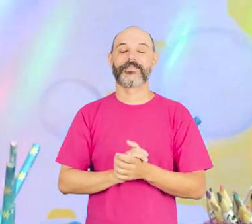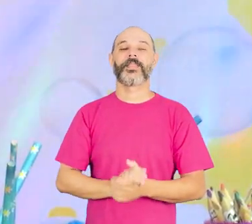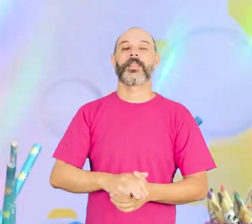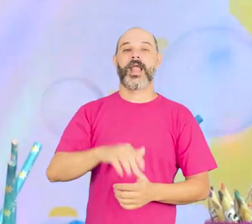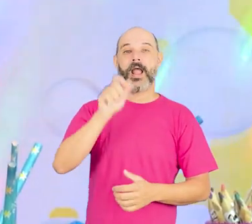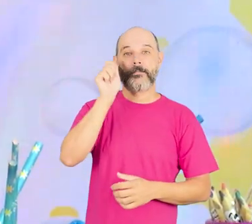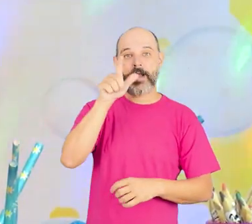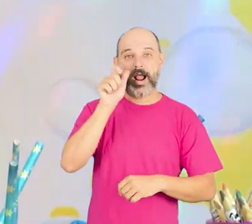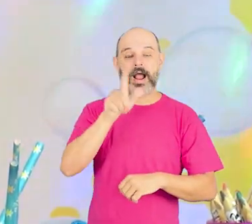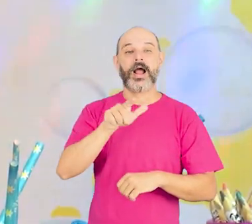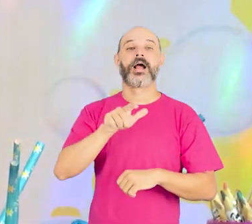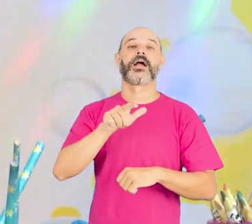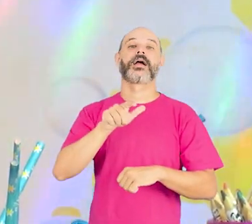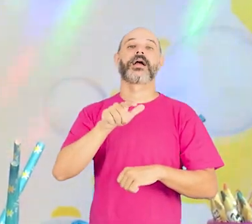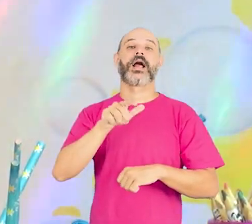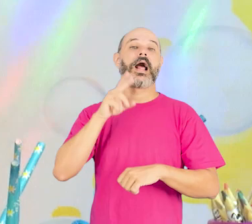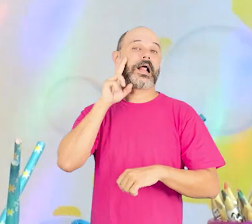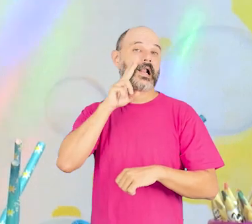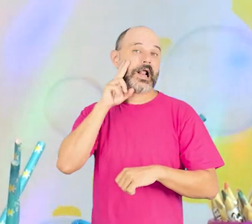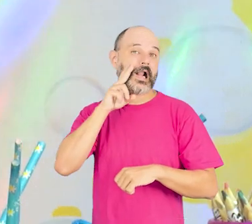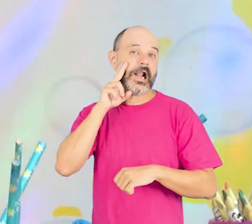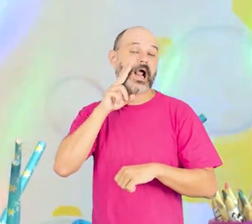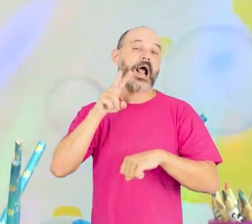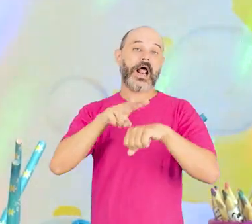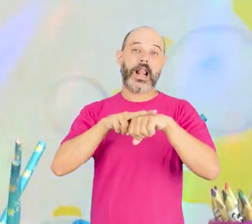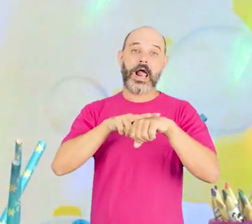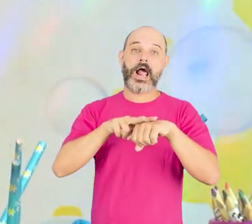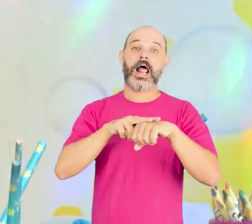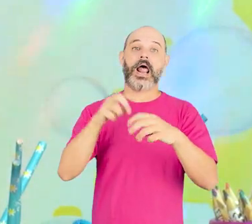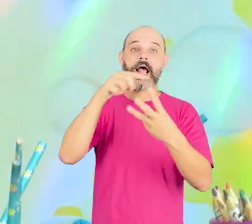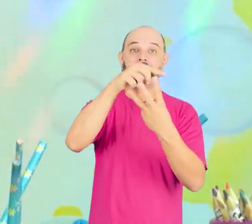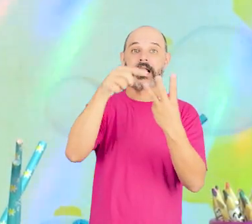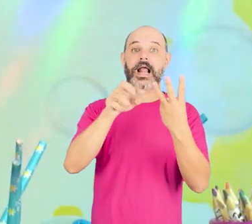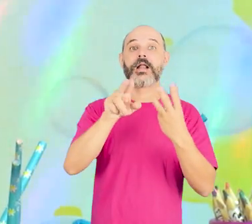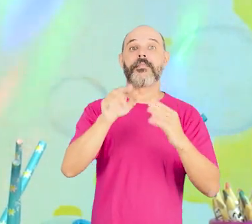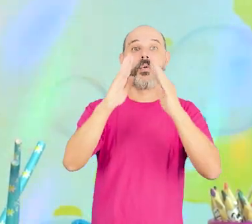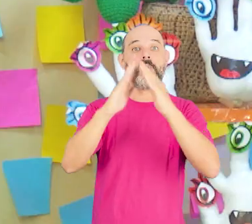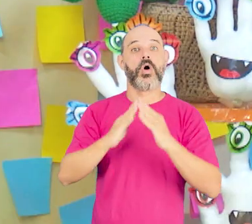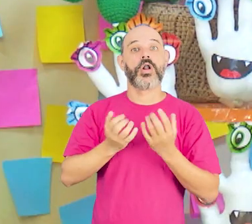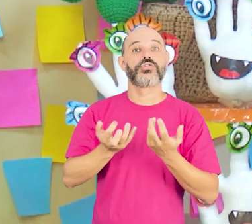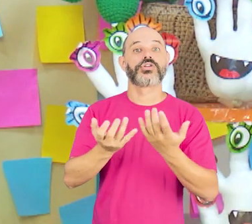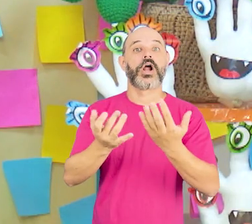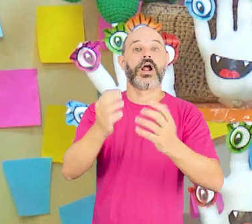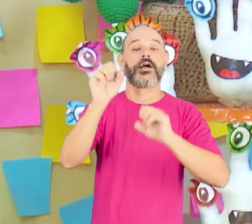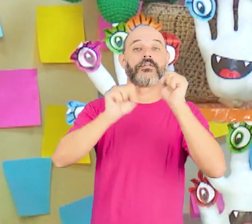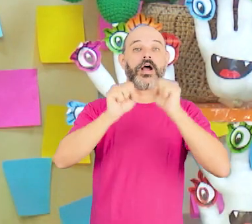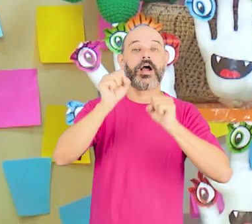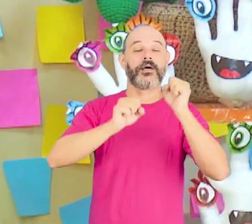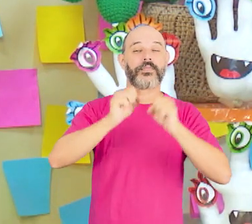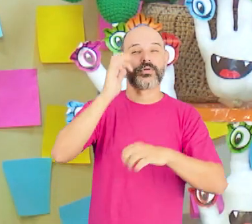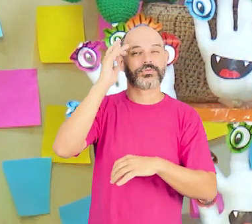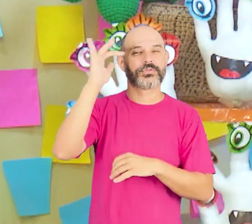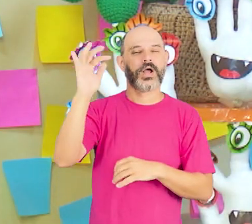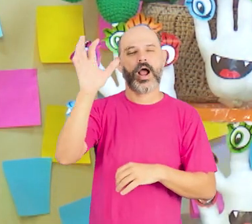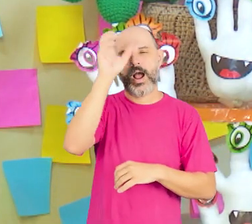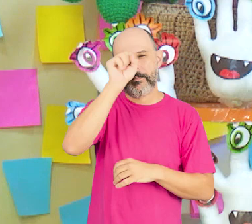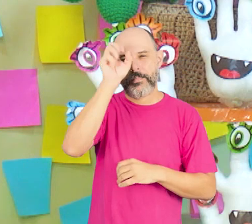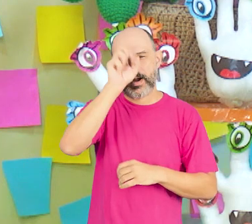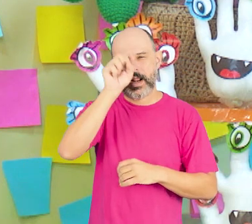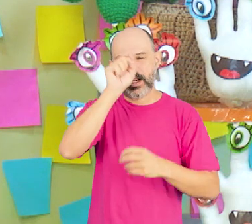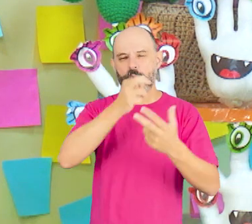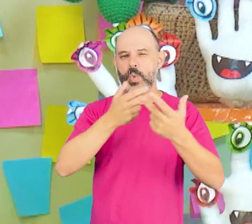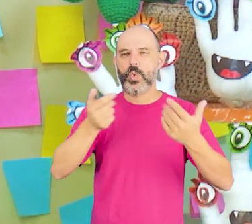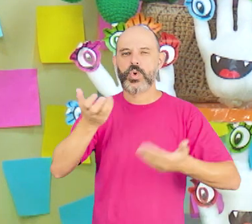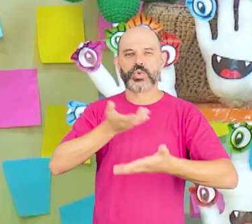a Dadá e a Lena são irmãs e moram lá no Jardim da Fábrica de Sonhos. E aprendem tanta coisa umas